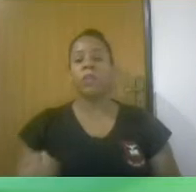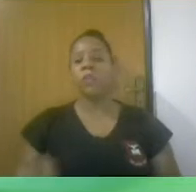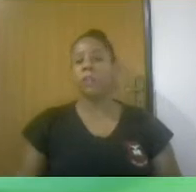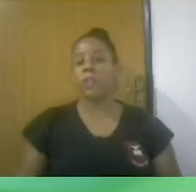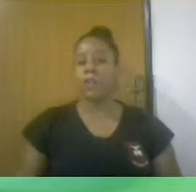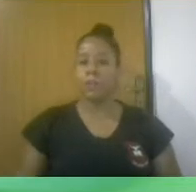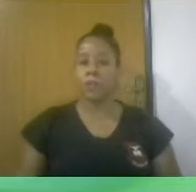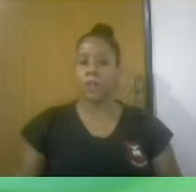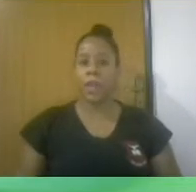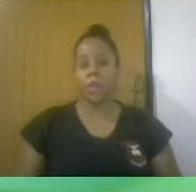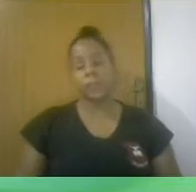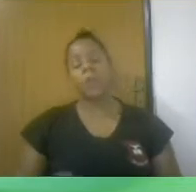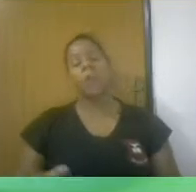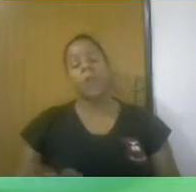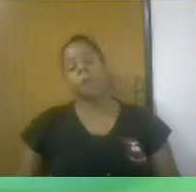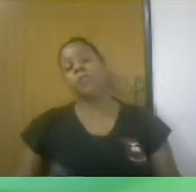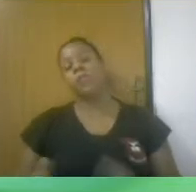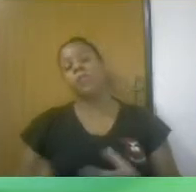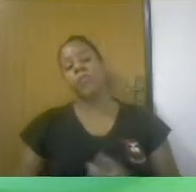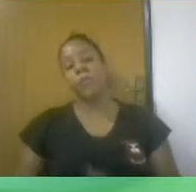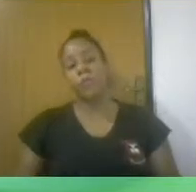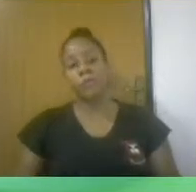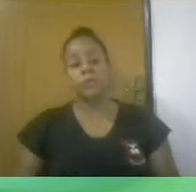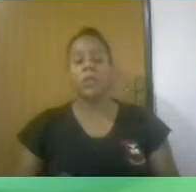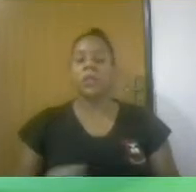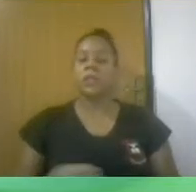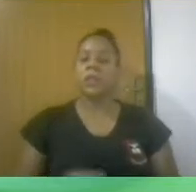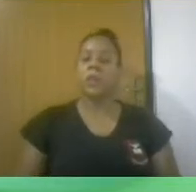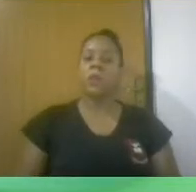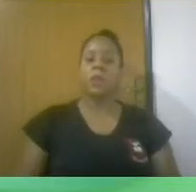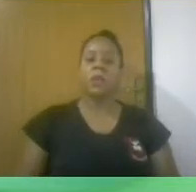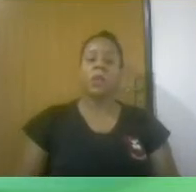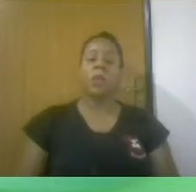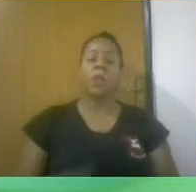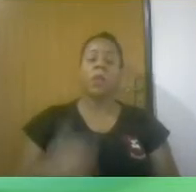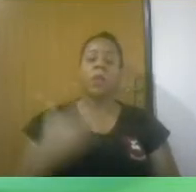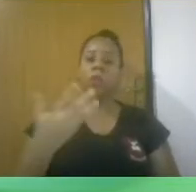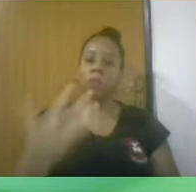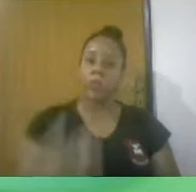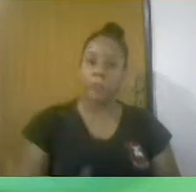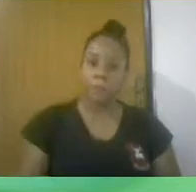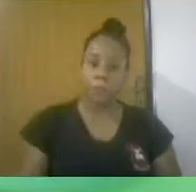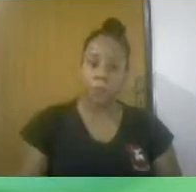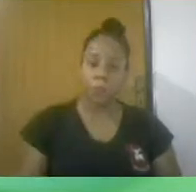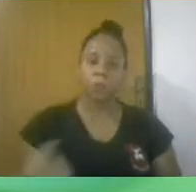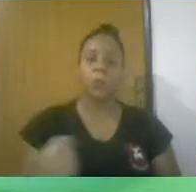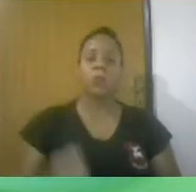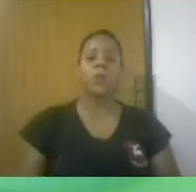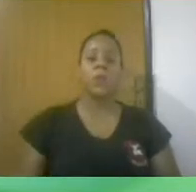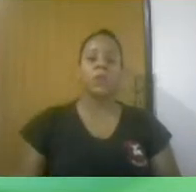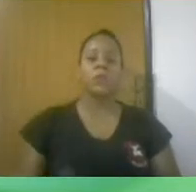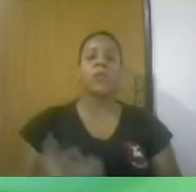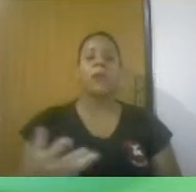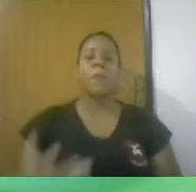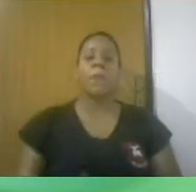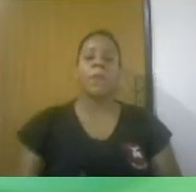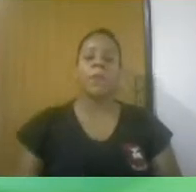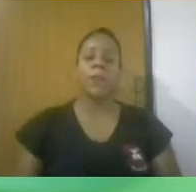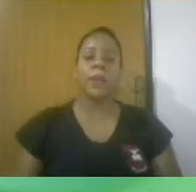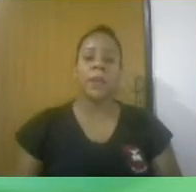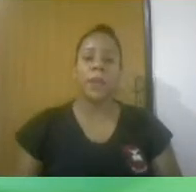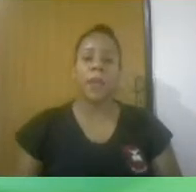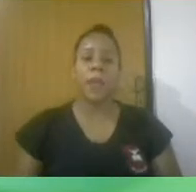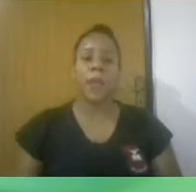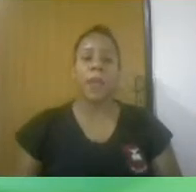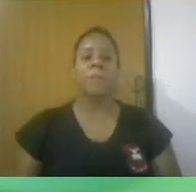Tamoios. Que confederação era essa? Os índios tamoios se reuniram contra os portugueses para